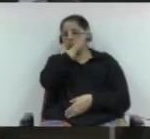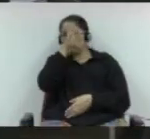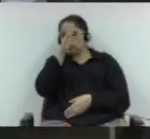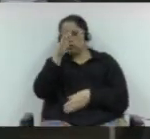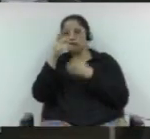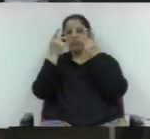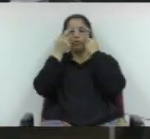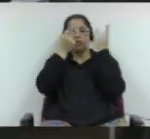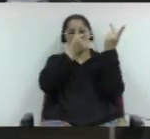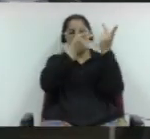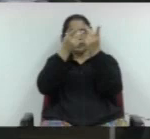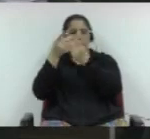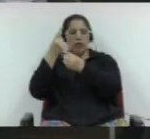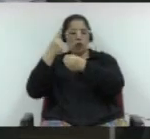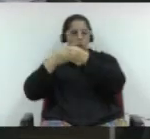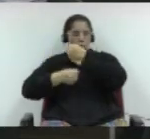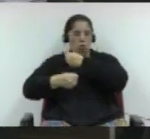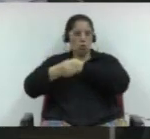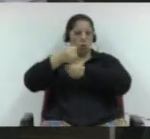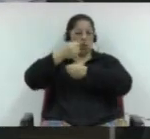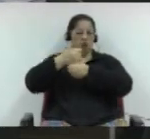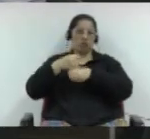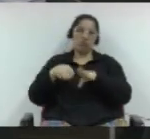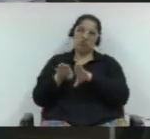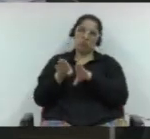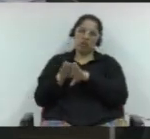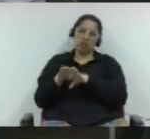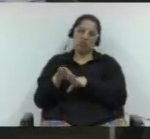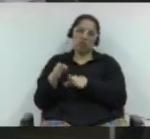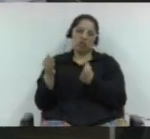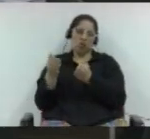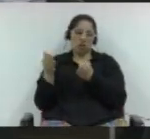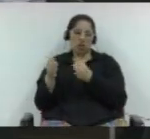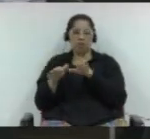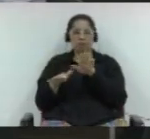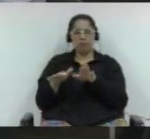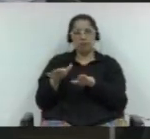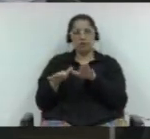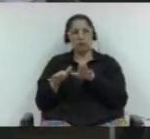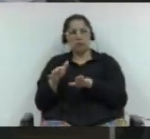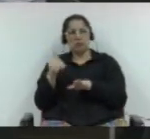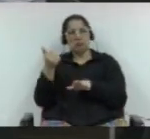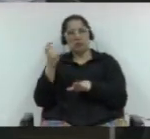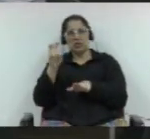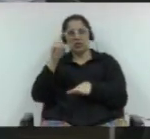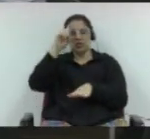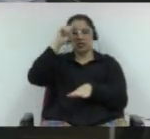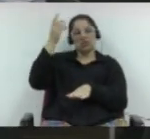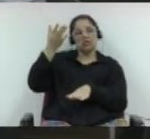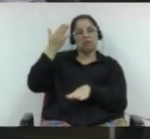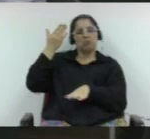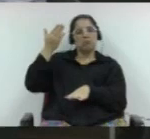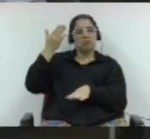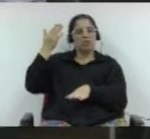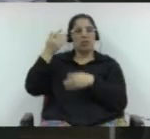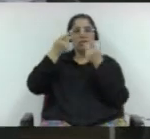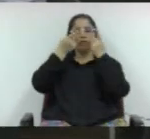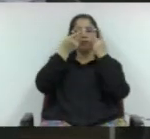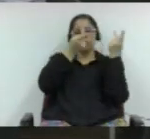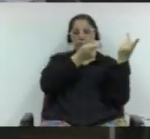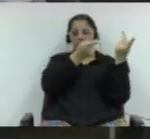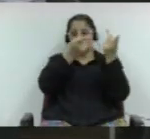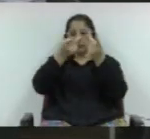há um ano atrás e há pouco tempo também. Uns 10, 15 dias atrás também cheguei a visitar a